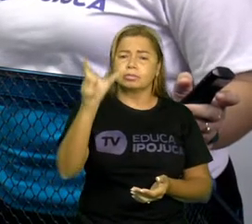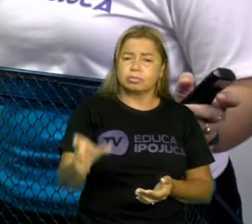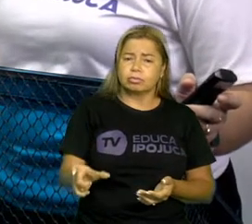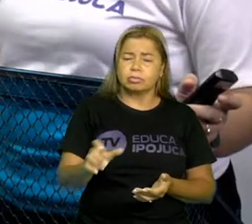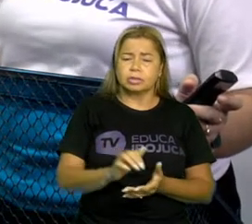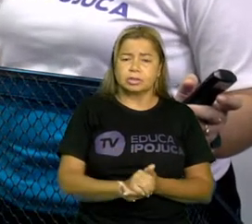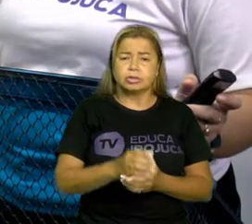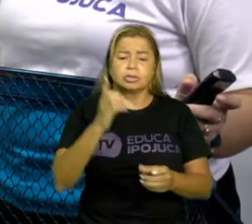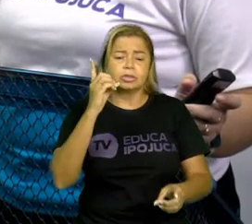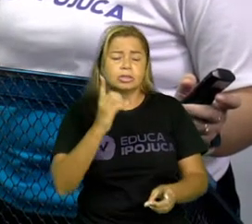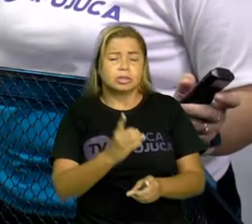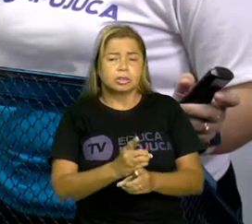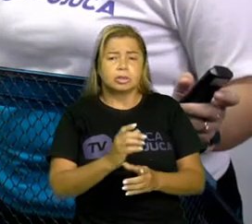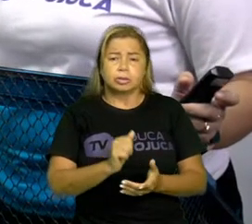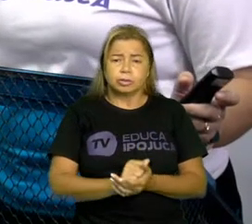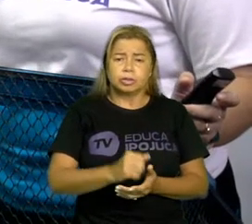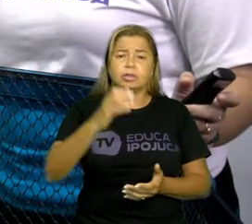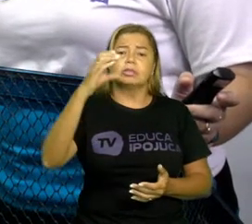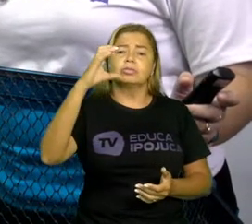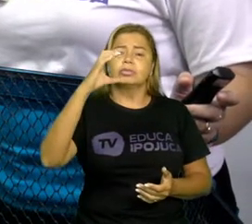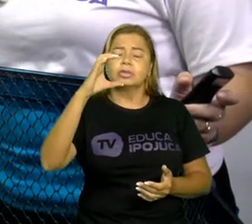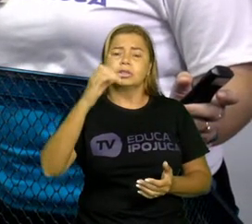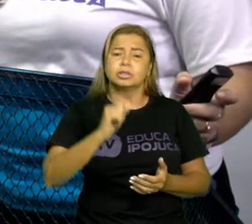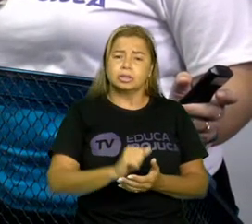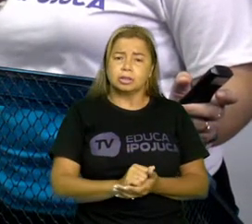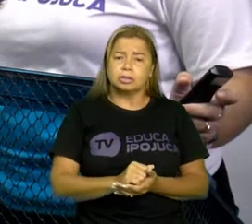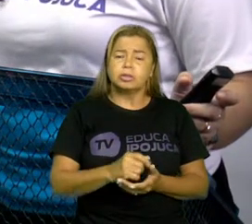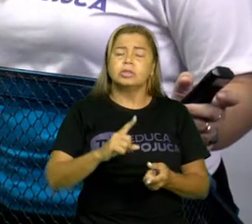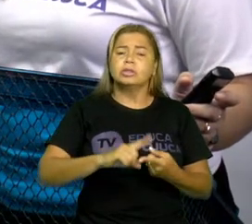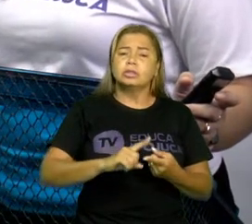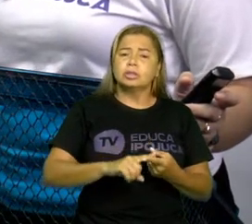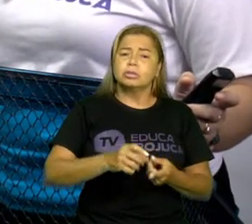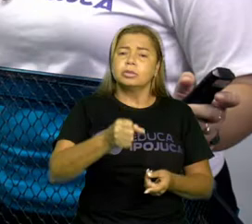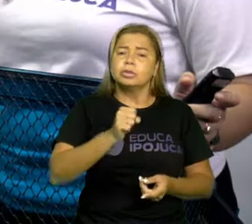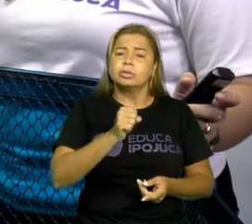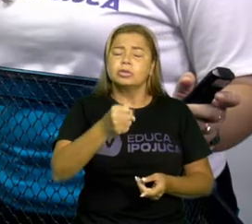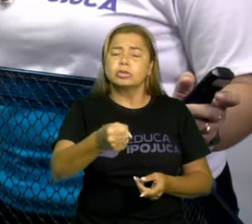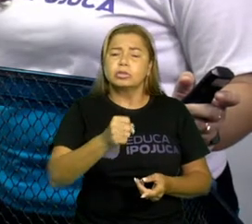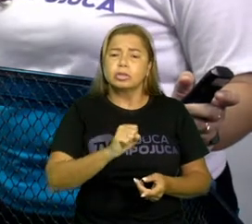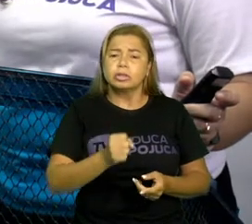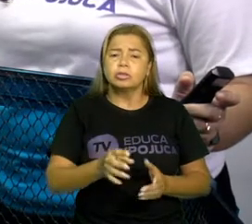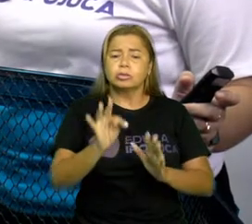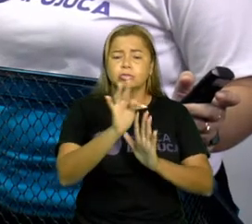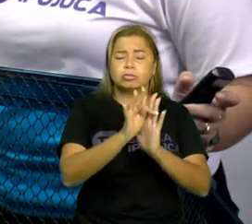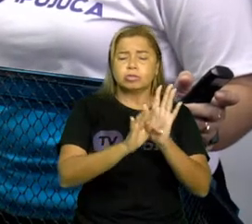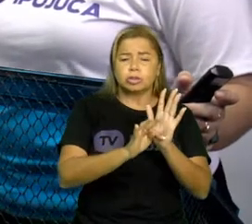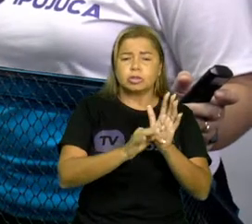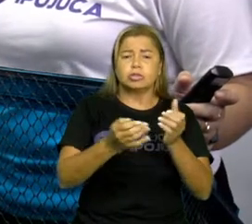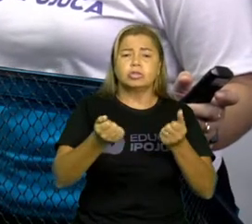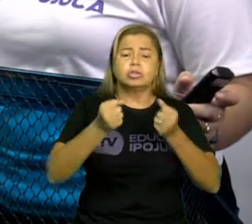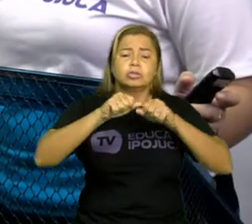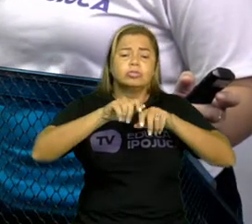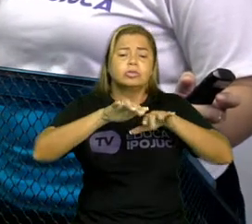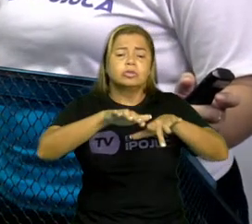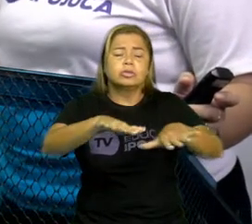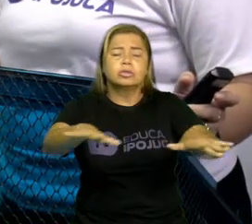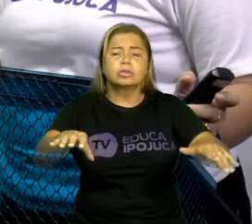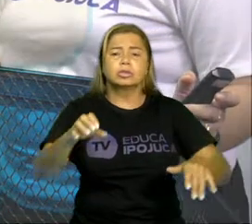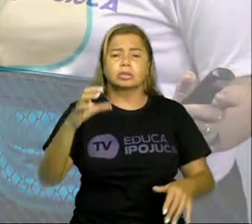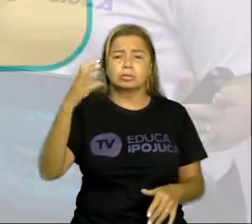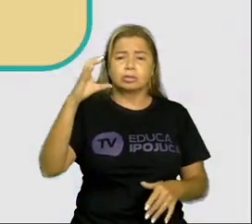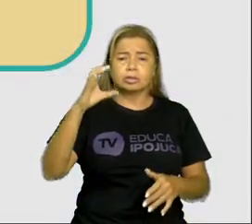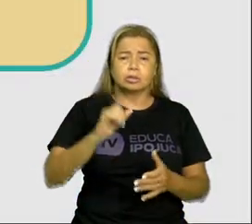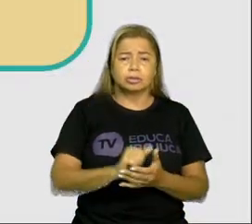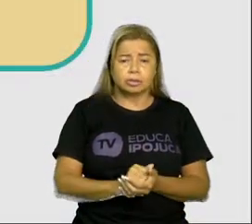encontra tanto do discurso científico como do discurso jornalístico nos textos de divulgação científica? A gente encontra